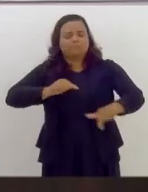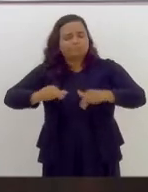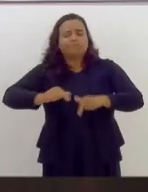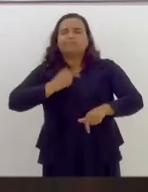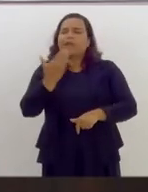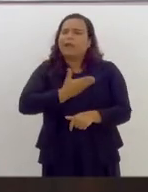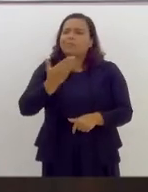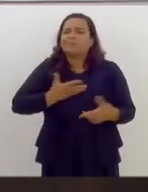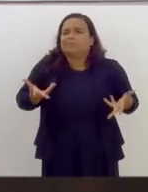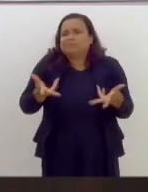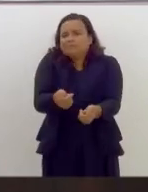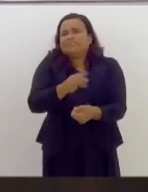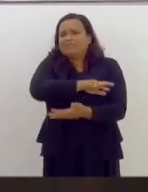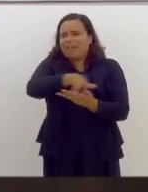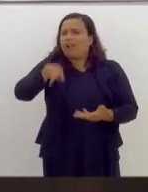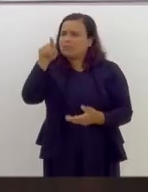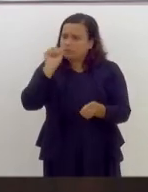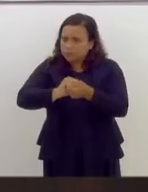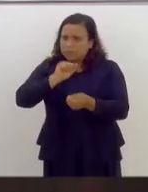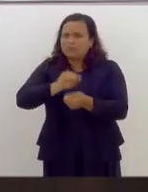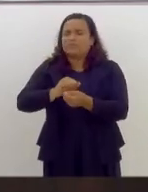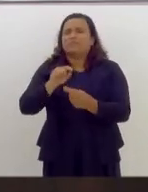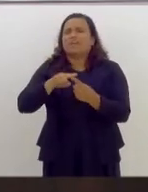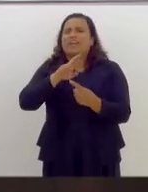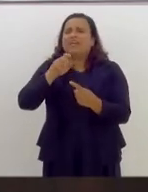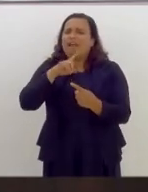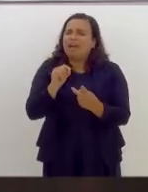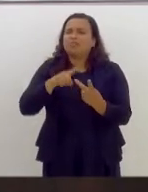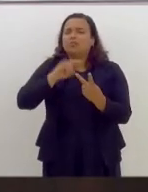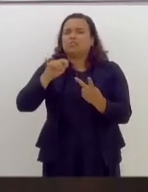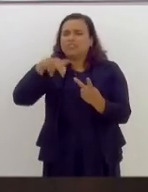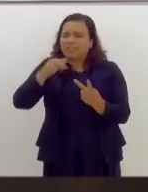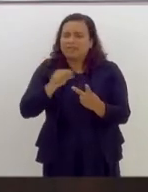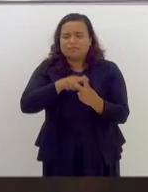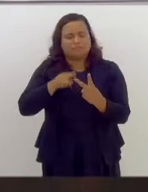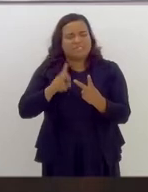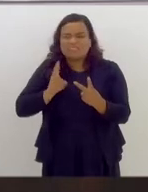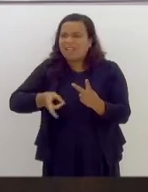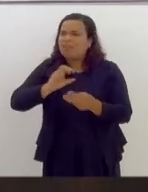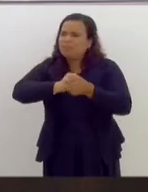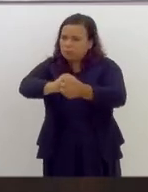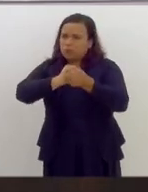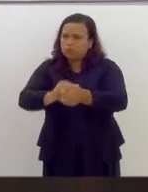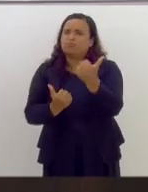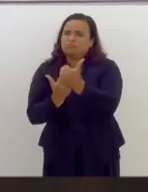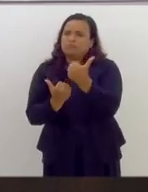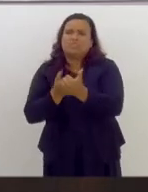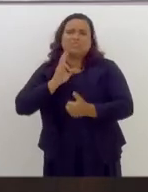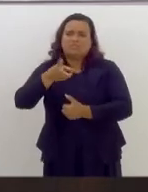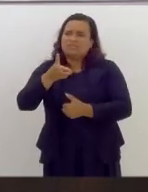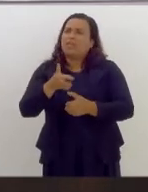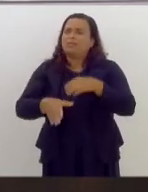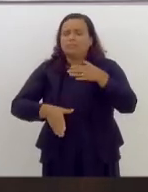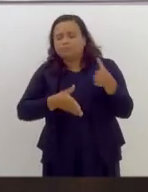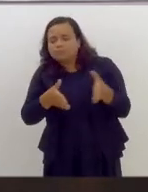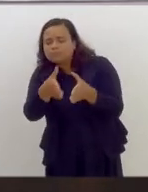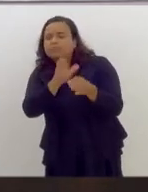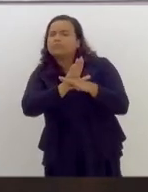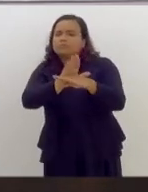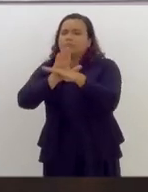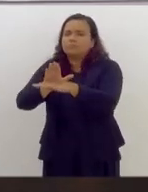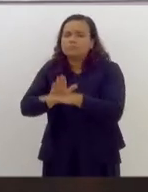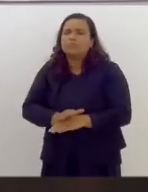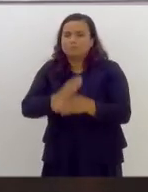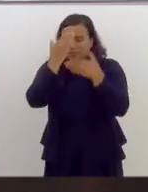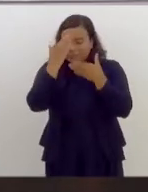amigos fantásticos que você tem aí, que é o Ricardo, a Juliana, que estão sempre ao seu lado, estão sempre aí caminhando com você. Obrigado aí